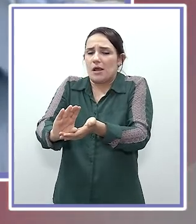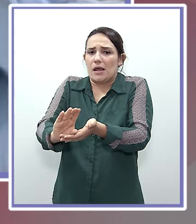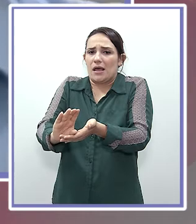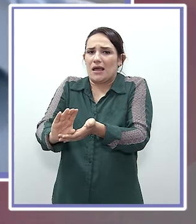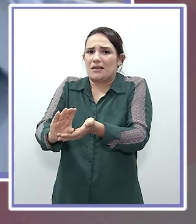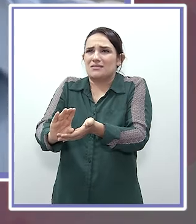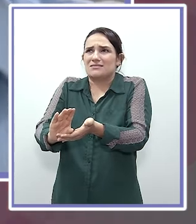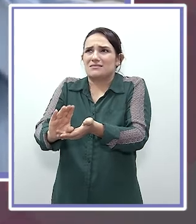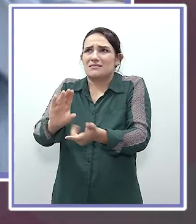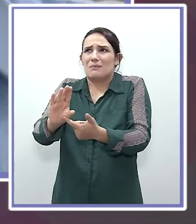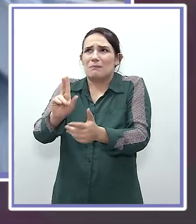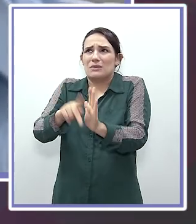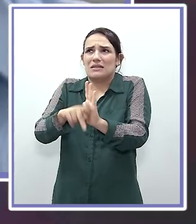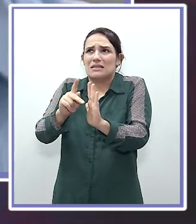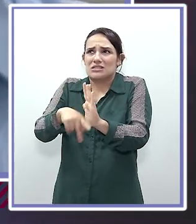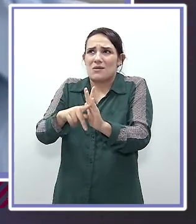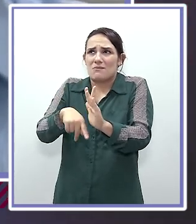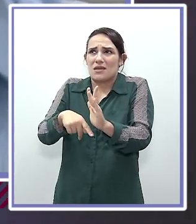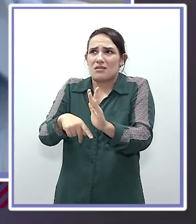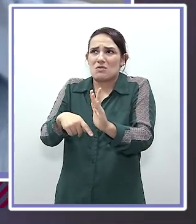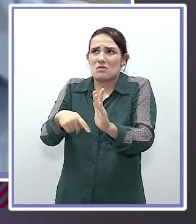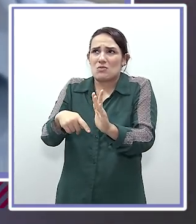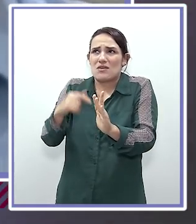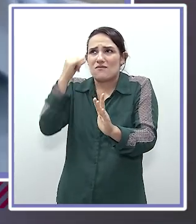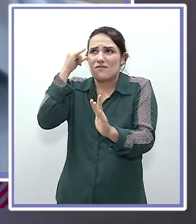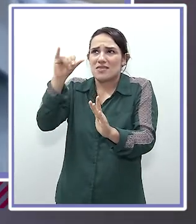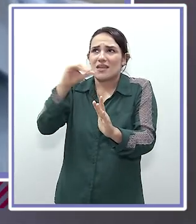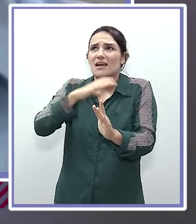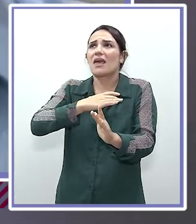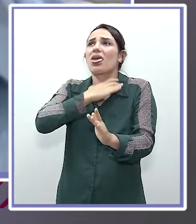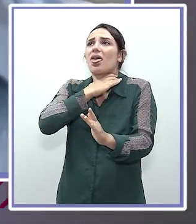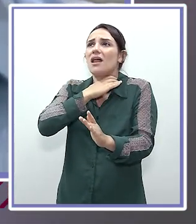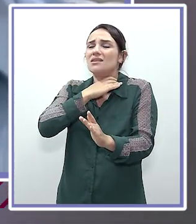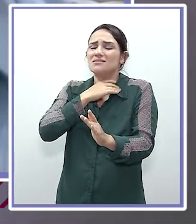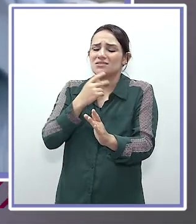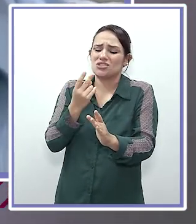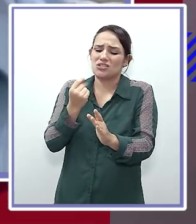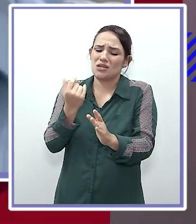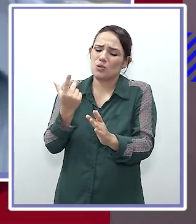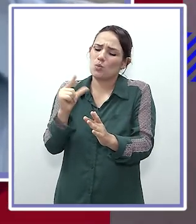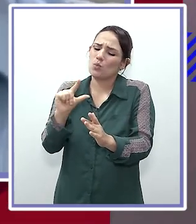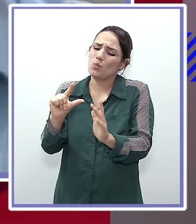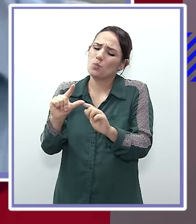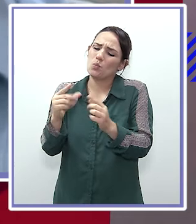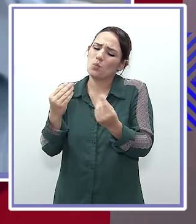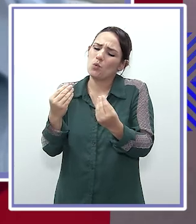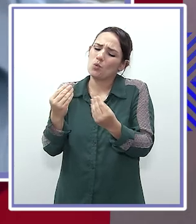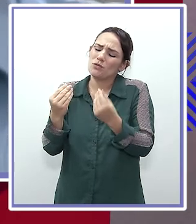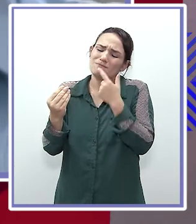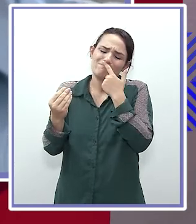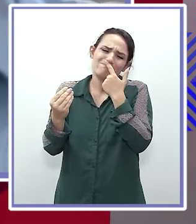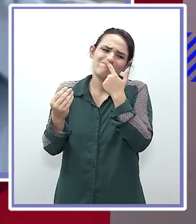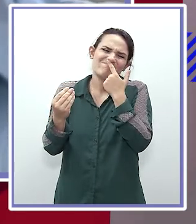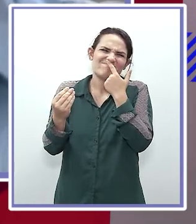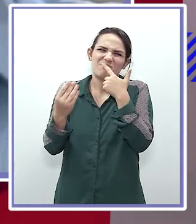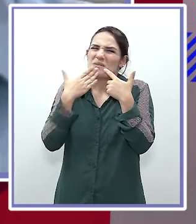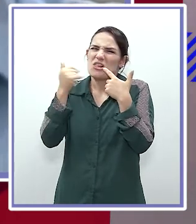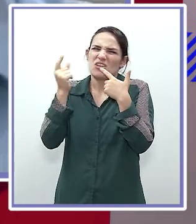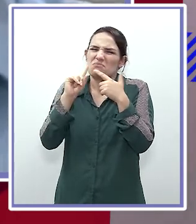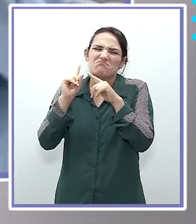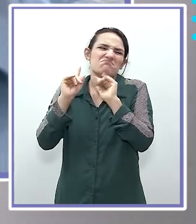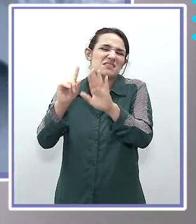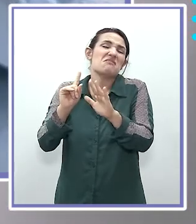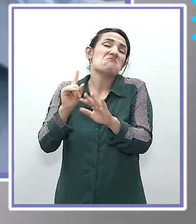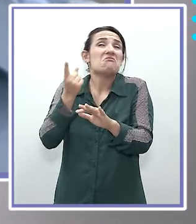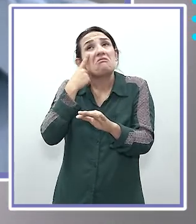de 2001. Tivemos em 2015, 14, 15, que o Sudeste ficou com uma seca